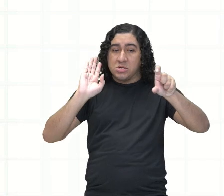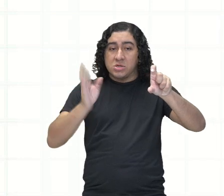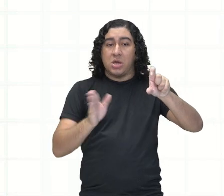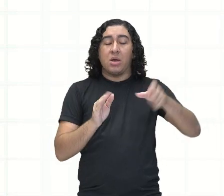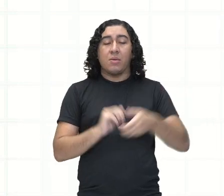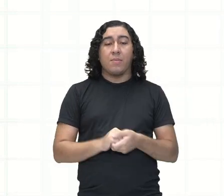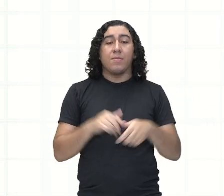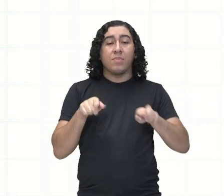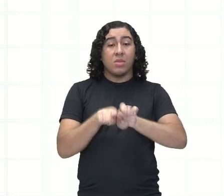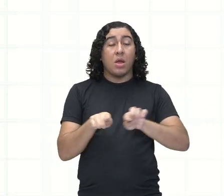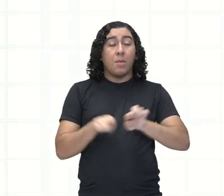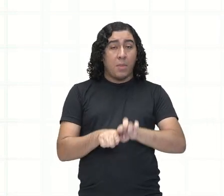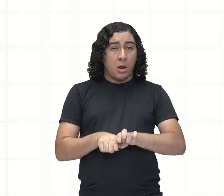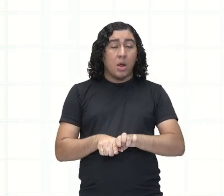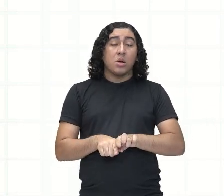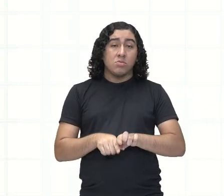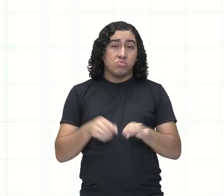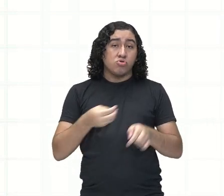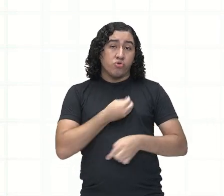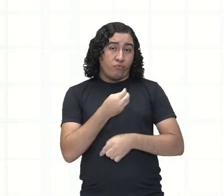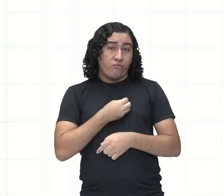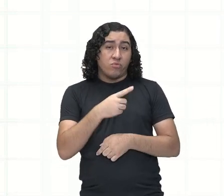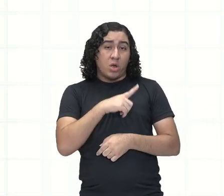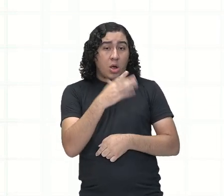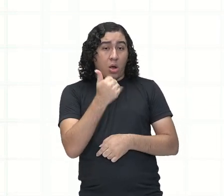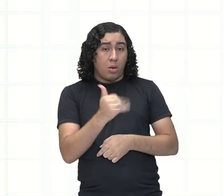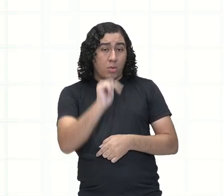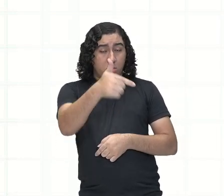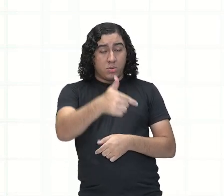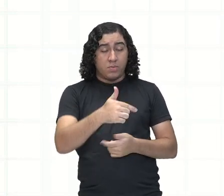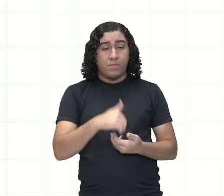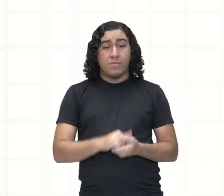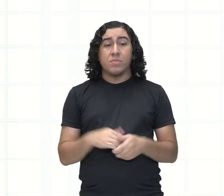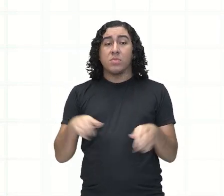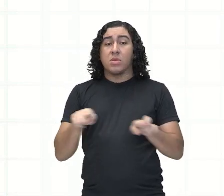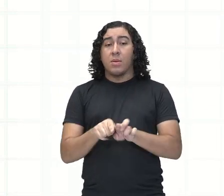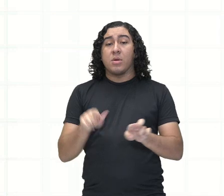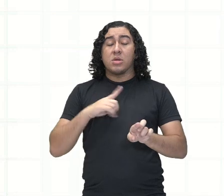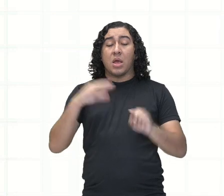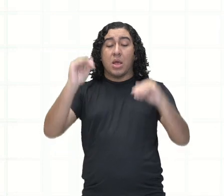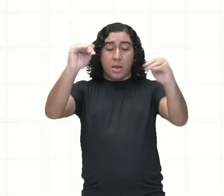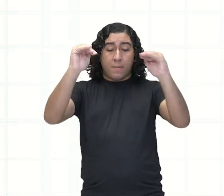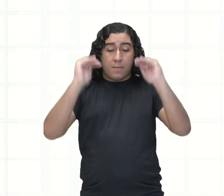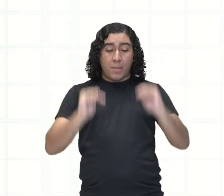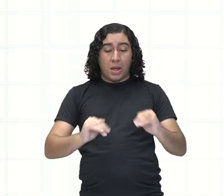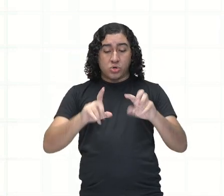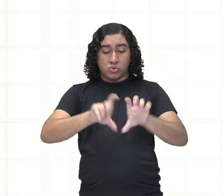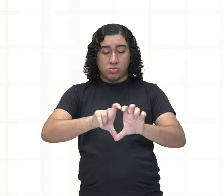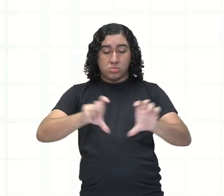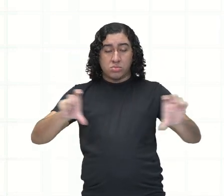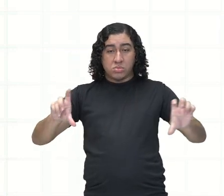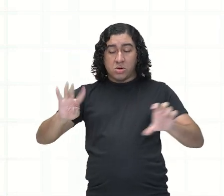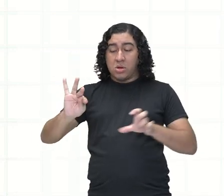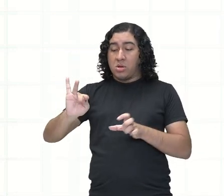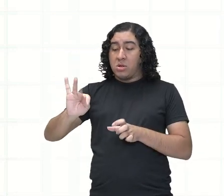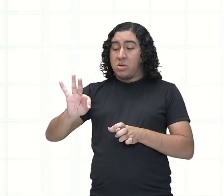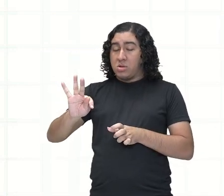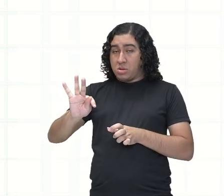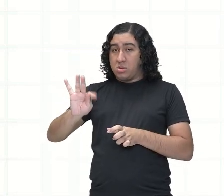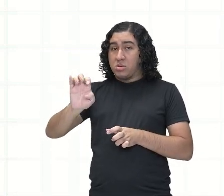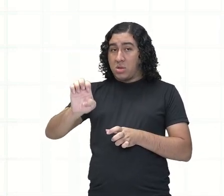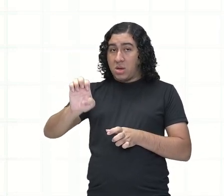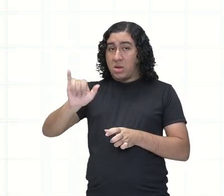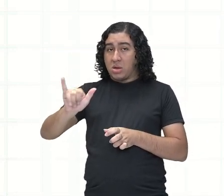de seres vivos, né, uns servindo de alimentos para outros, e também nós temos a teia. E vejam aí pelas setas da